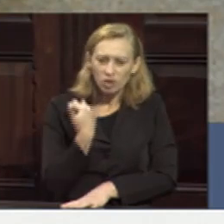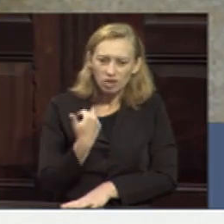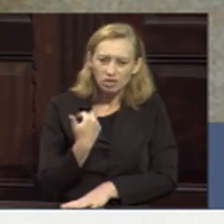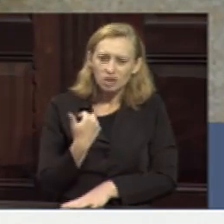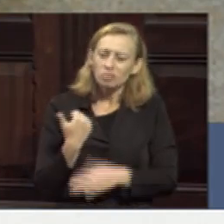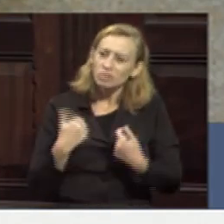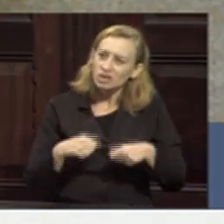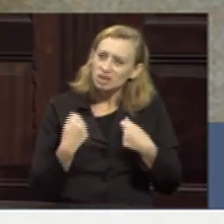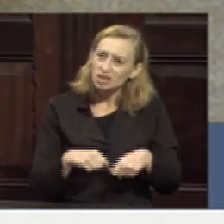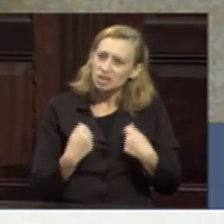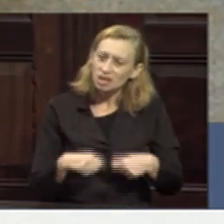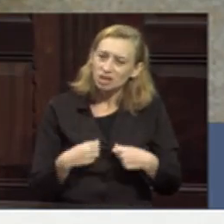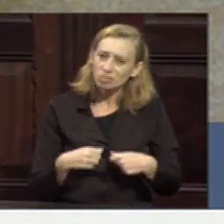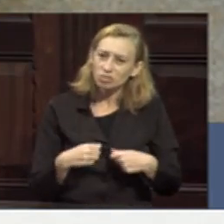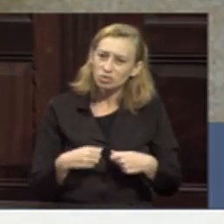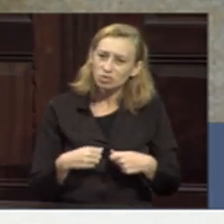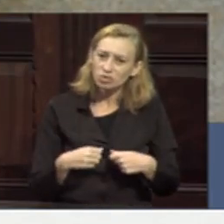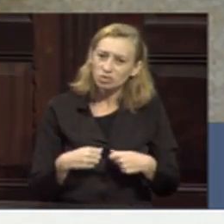que buscar